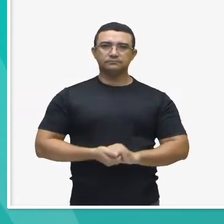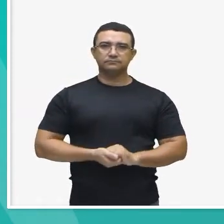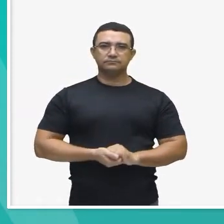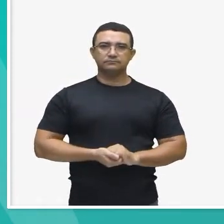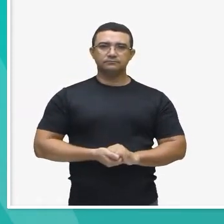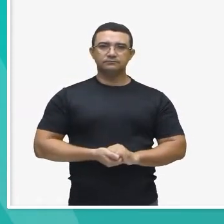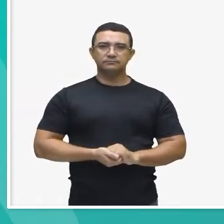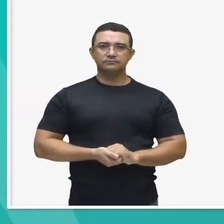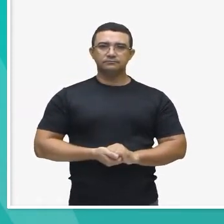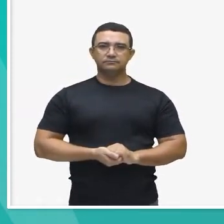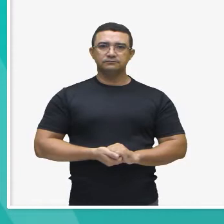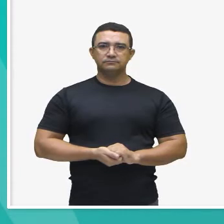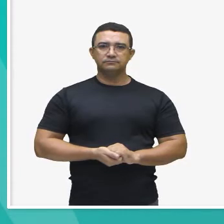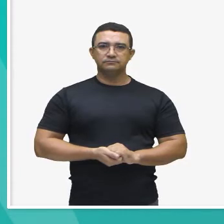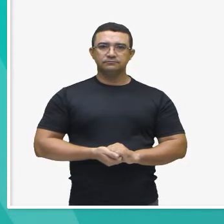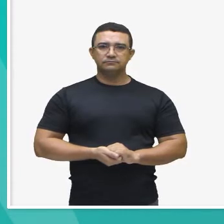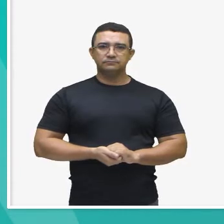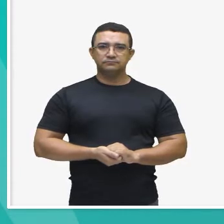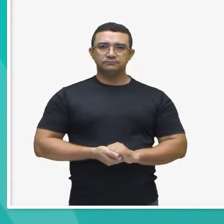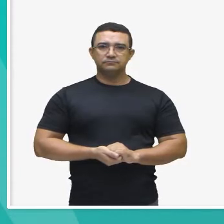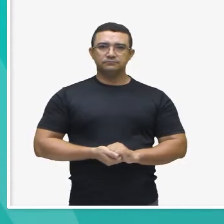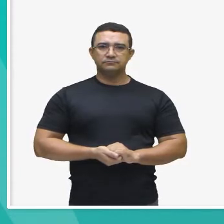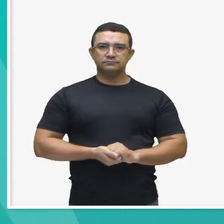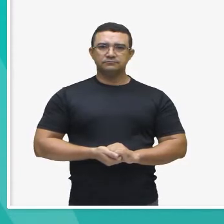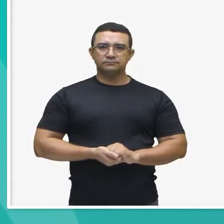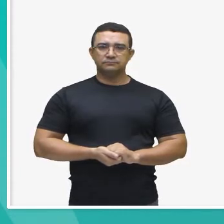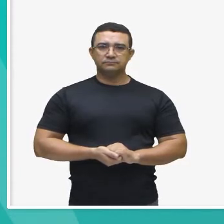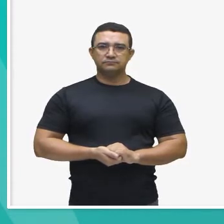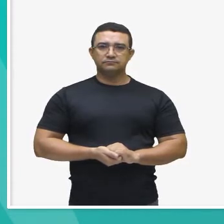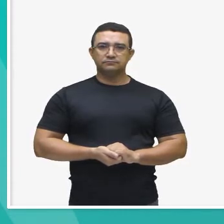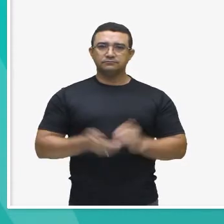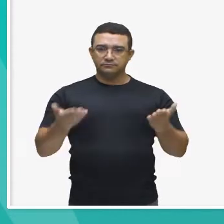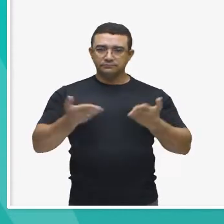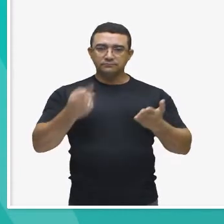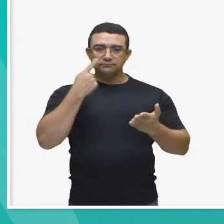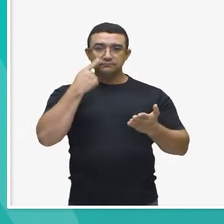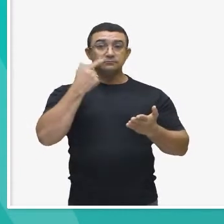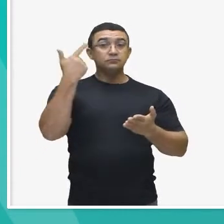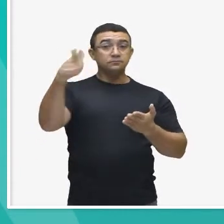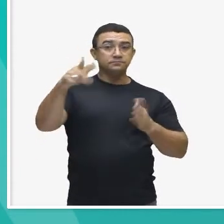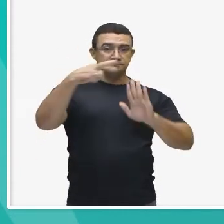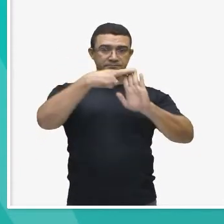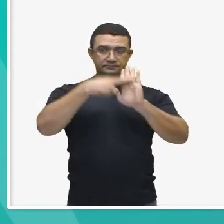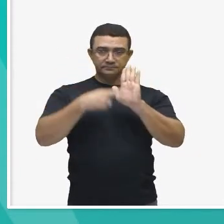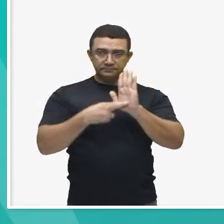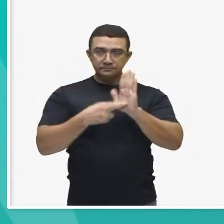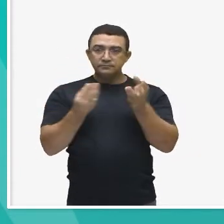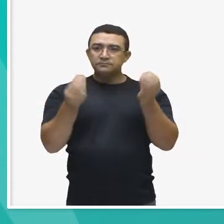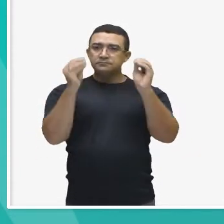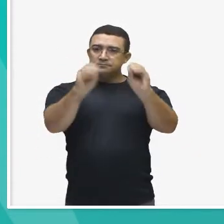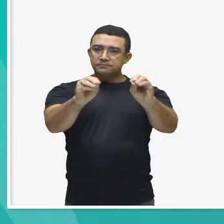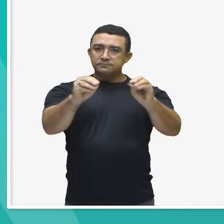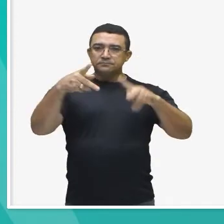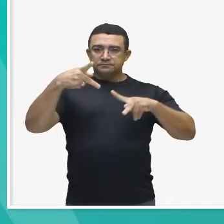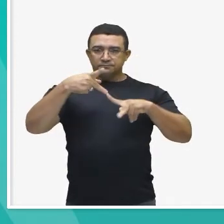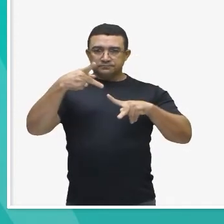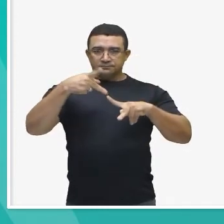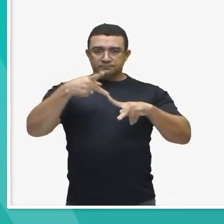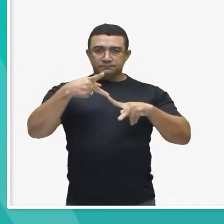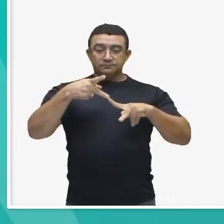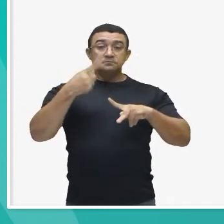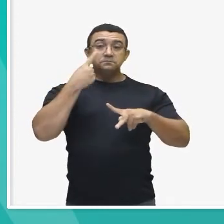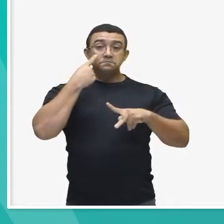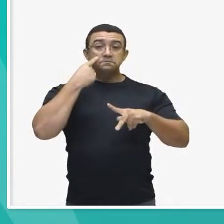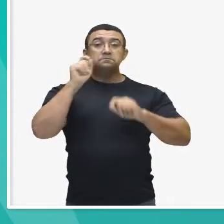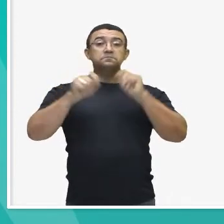agora ver o outro caso, né, da colocação pronominal. Vamos observar aí agora o